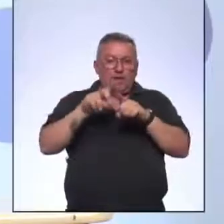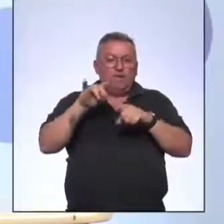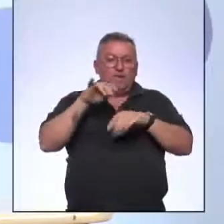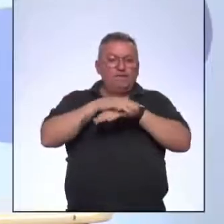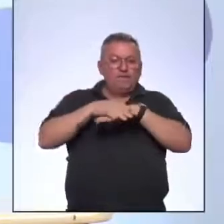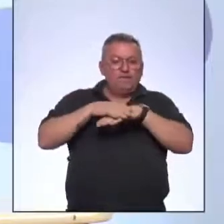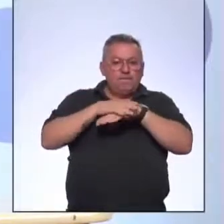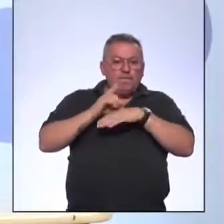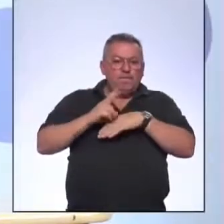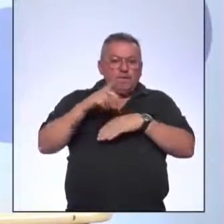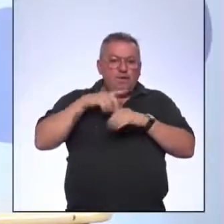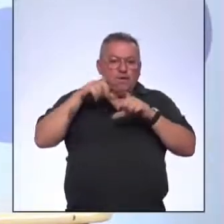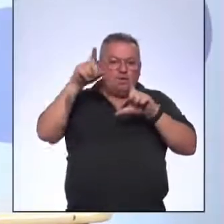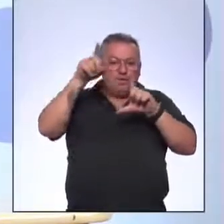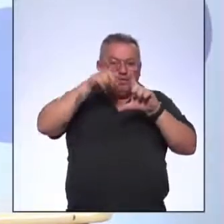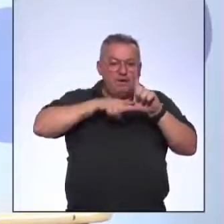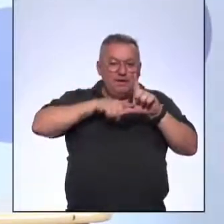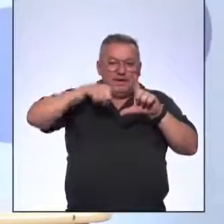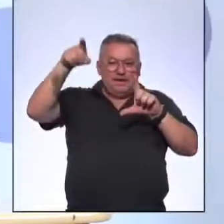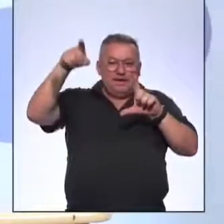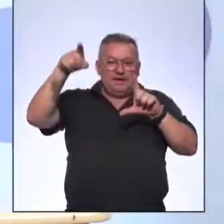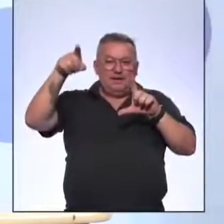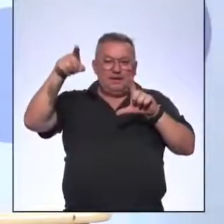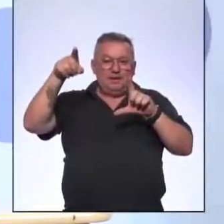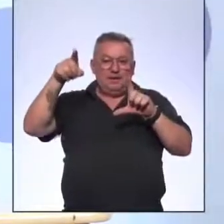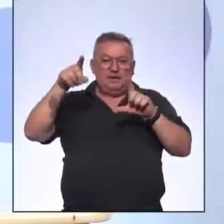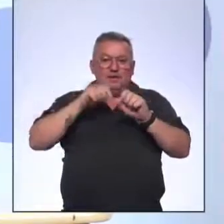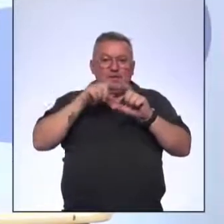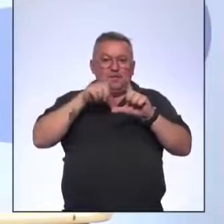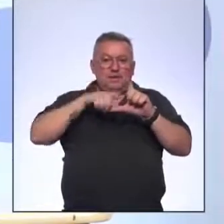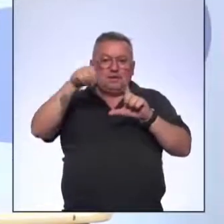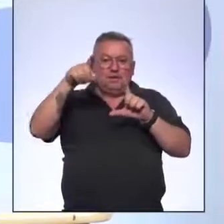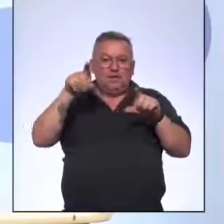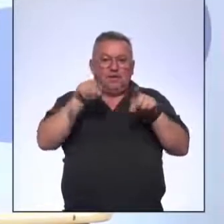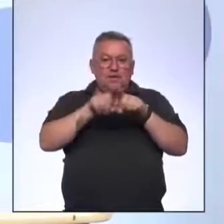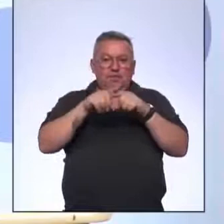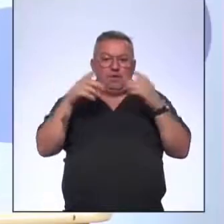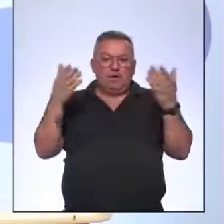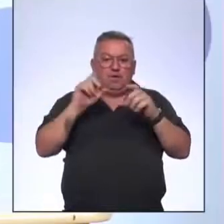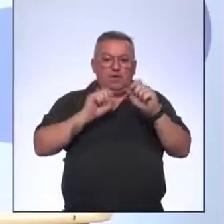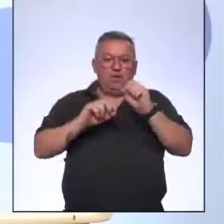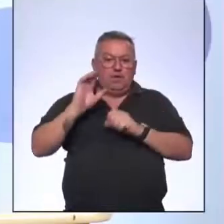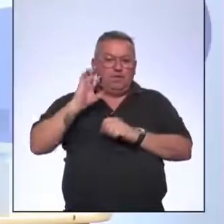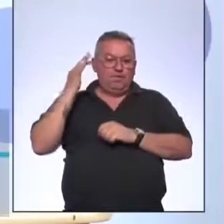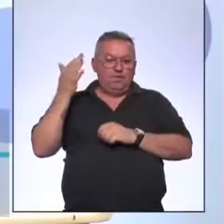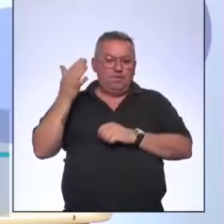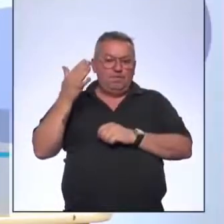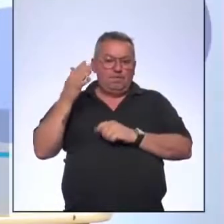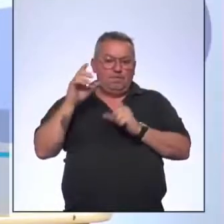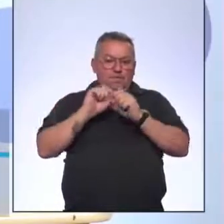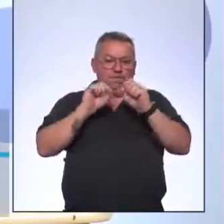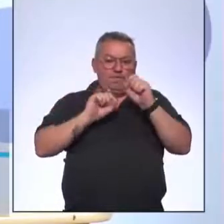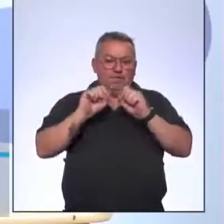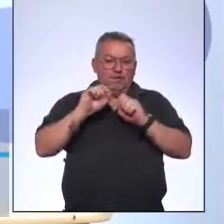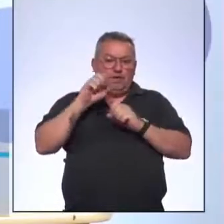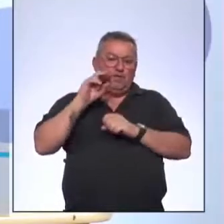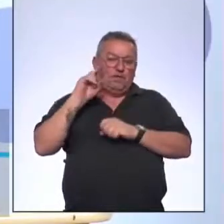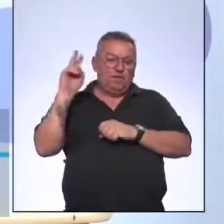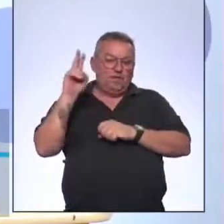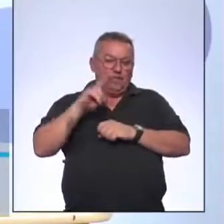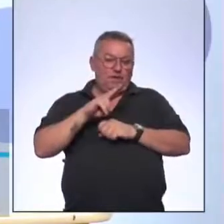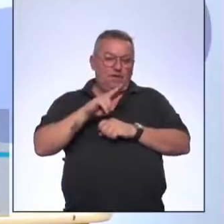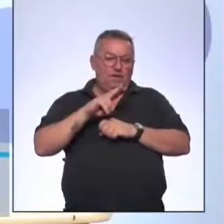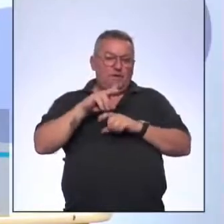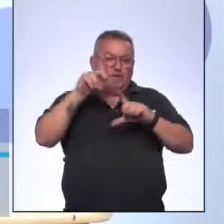comentar nem te dar uma reta né lê e empresário também reta e nesse fasam é foram feitas aí se vocês olharem